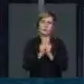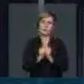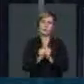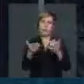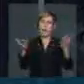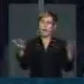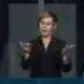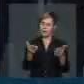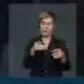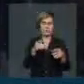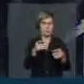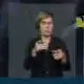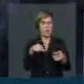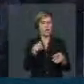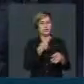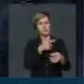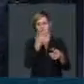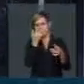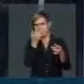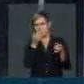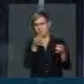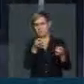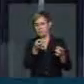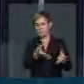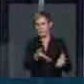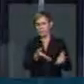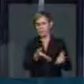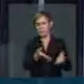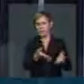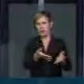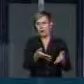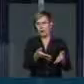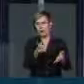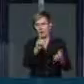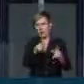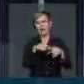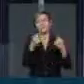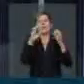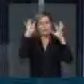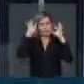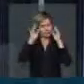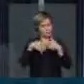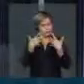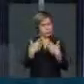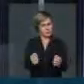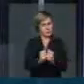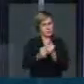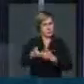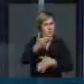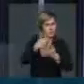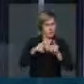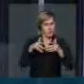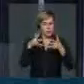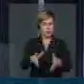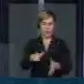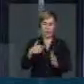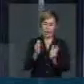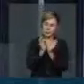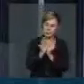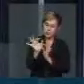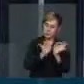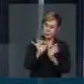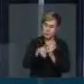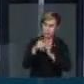podemos também deixar de ser reconhecidos e também de ter o nosso espaço. O nosso grupo político de